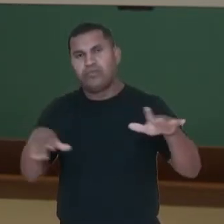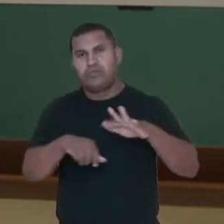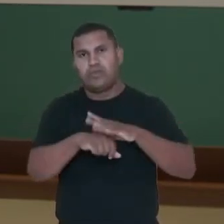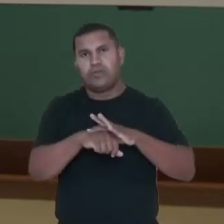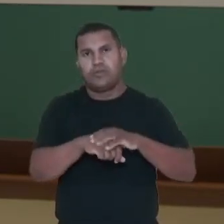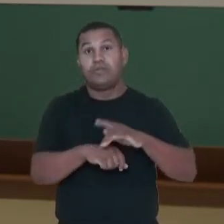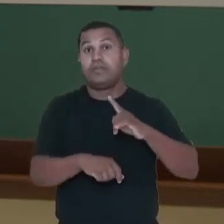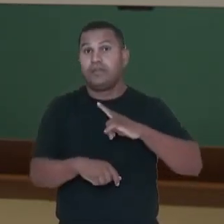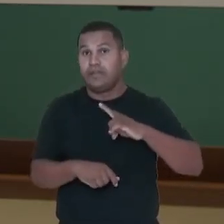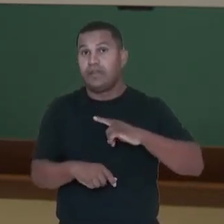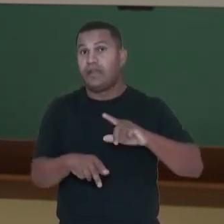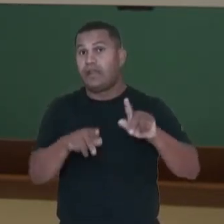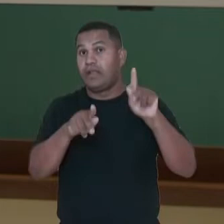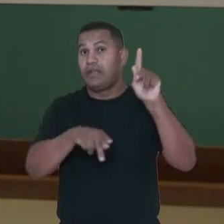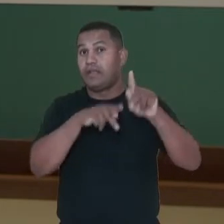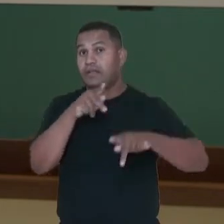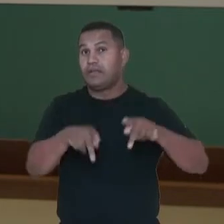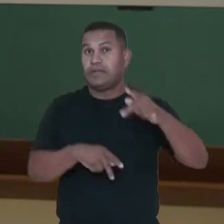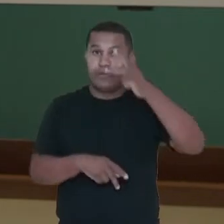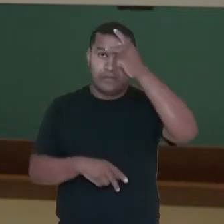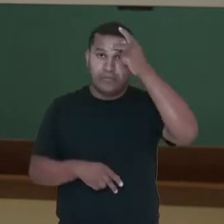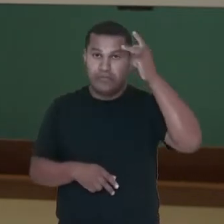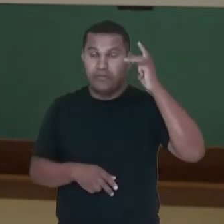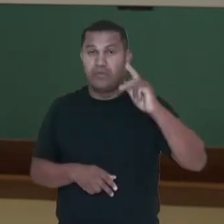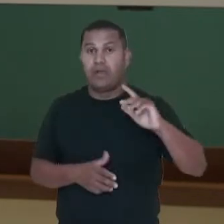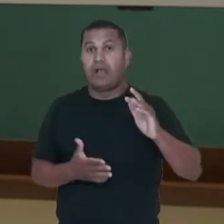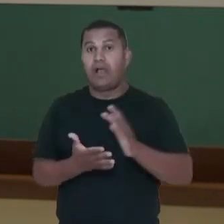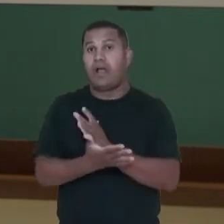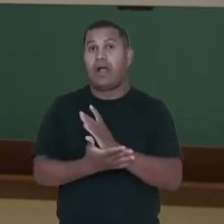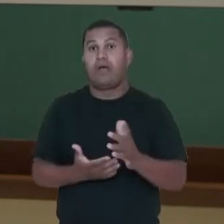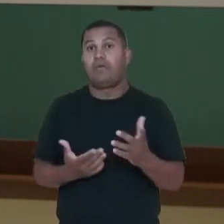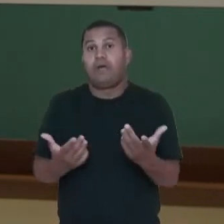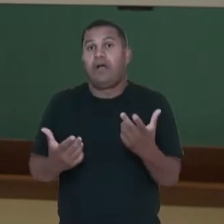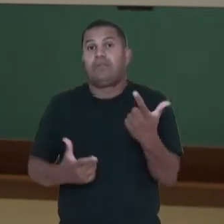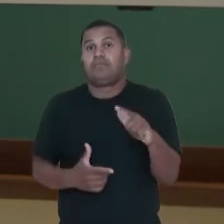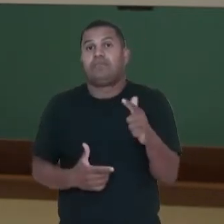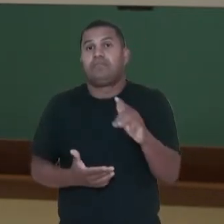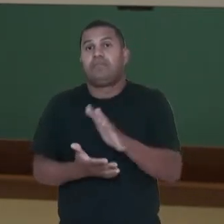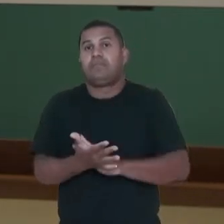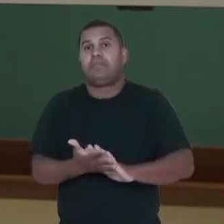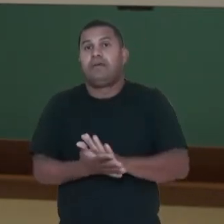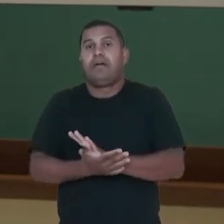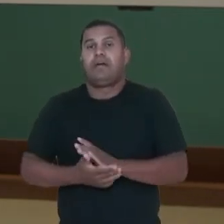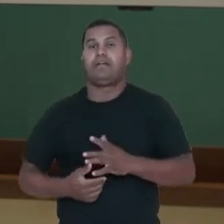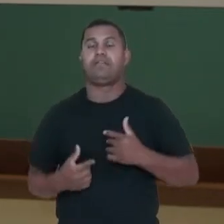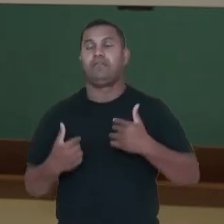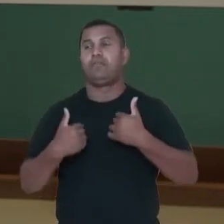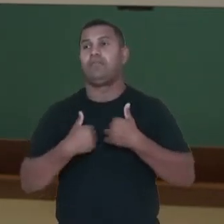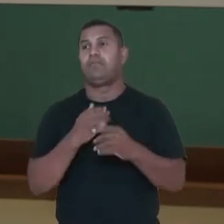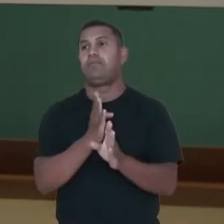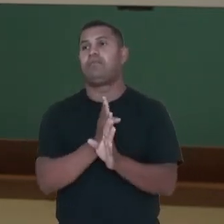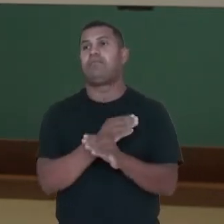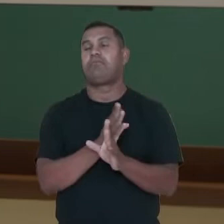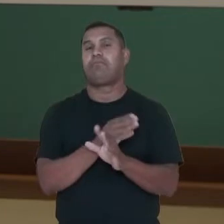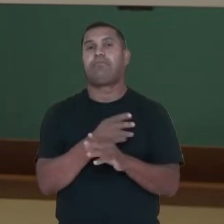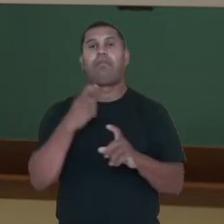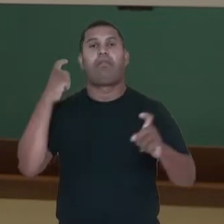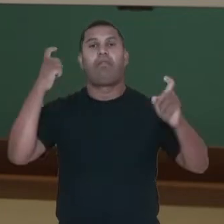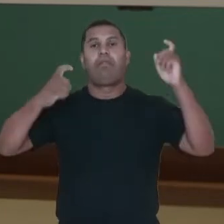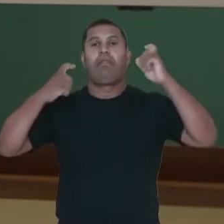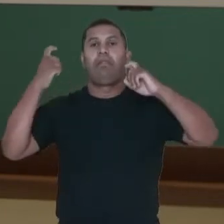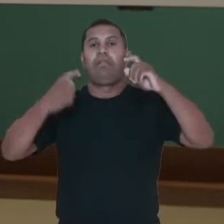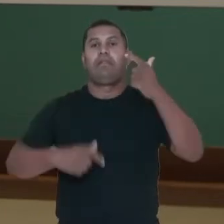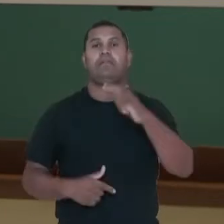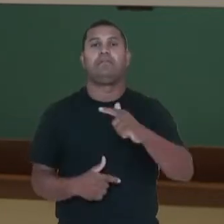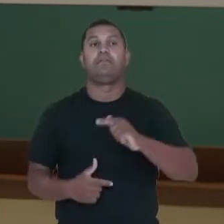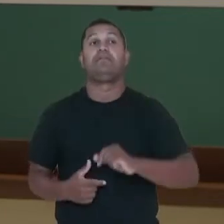mudando o comportamento. Não existe mais, então não preciso me cuidar, mas, né, ou vacinar, então ela pode